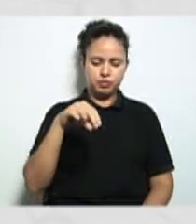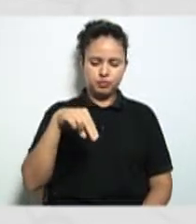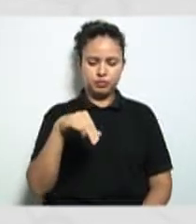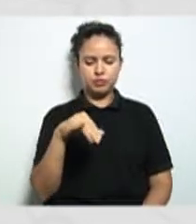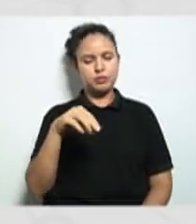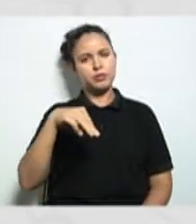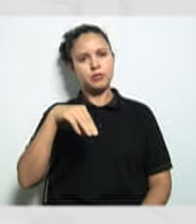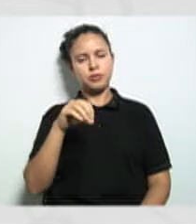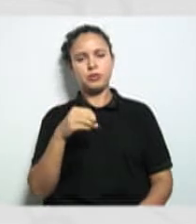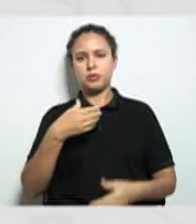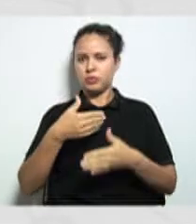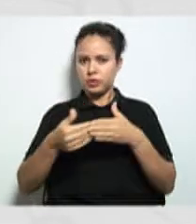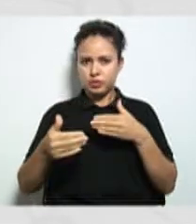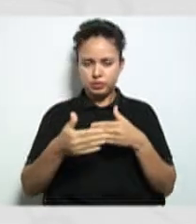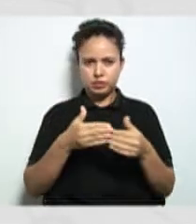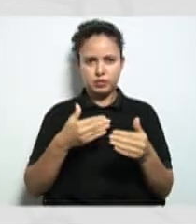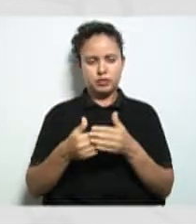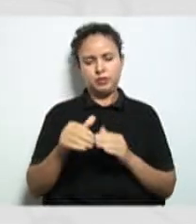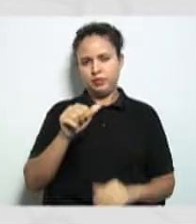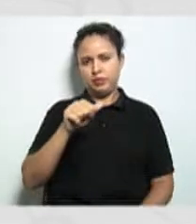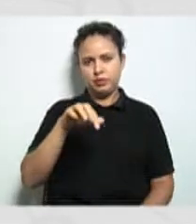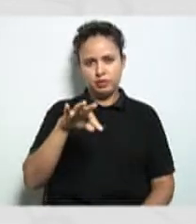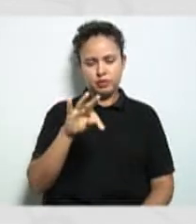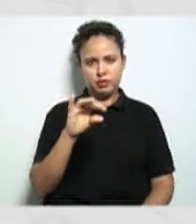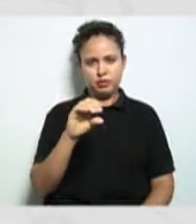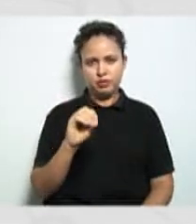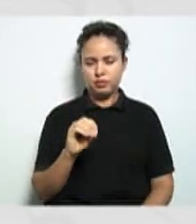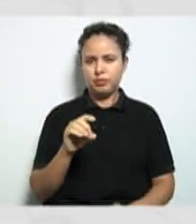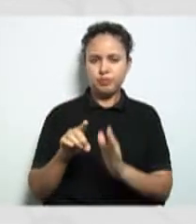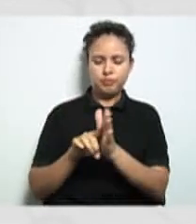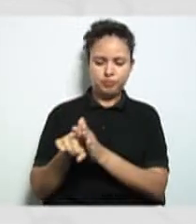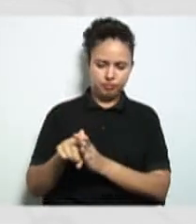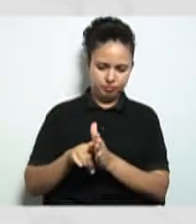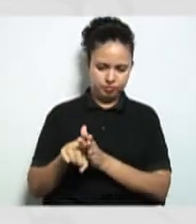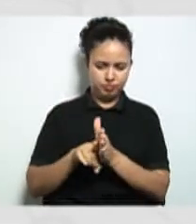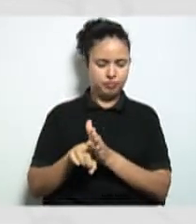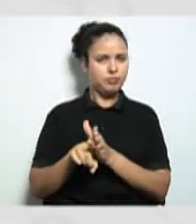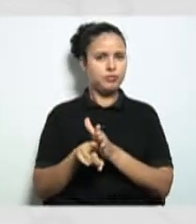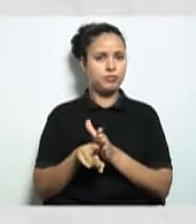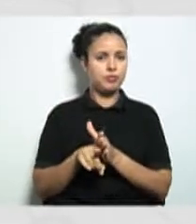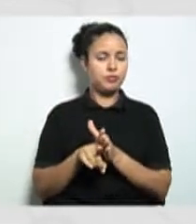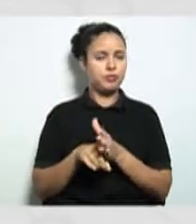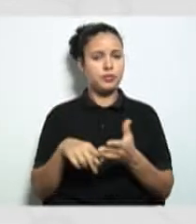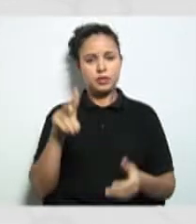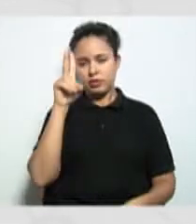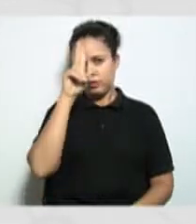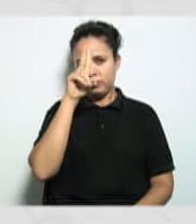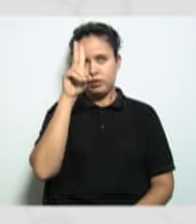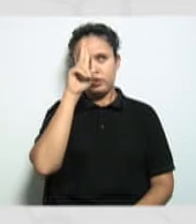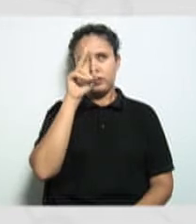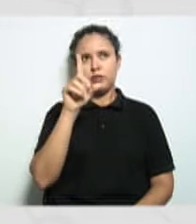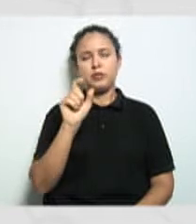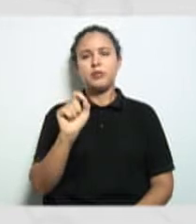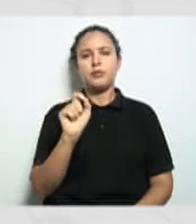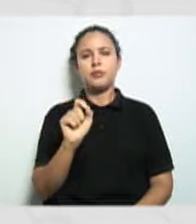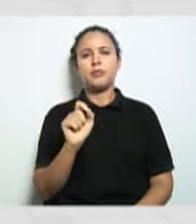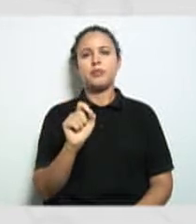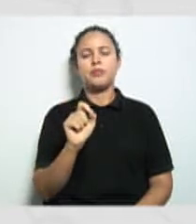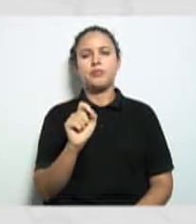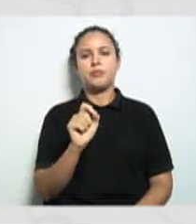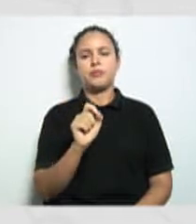qualquer ato ou efeito de pesquisar. Lembrando que aqui nós